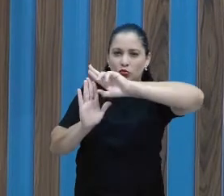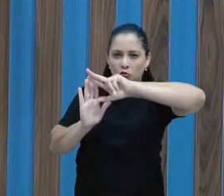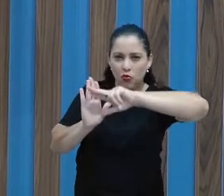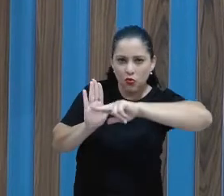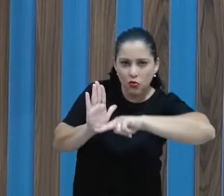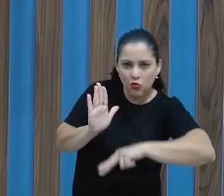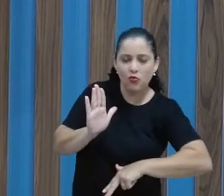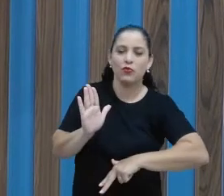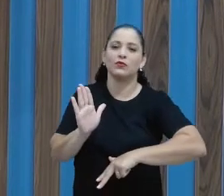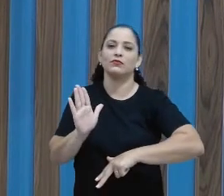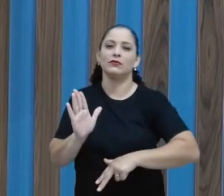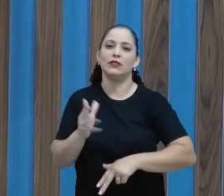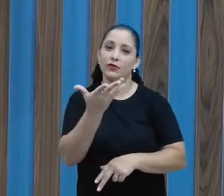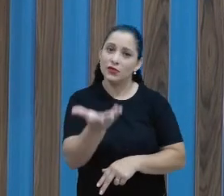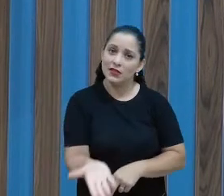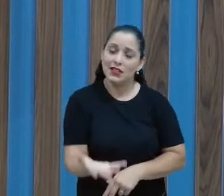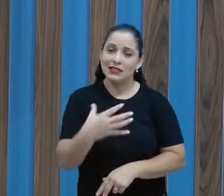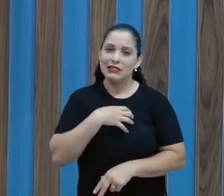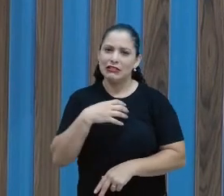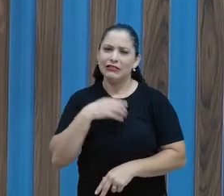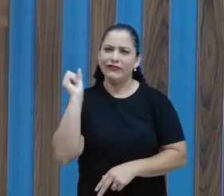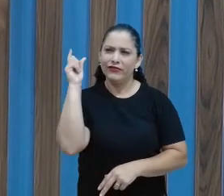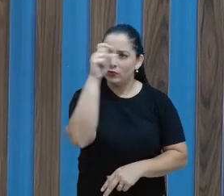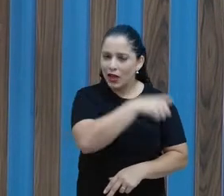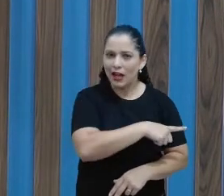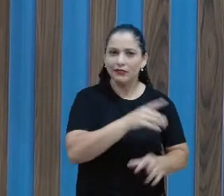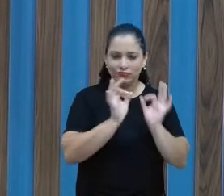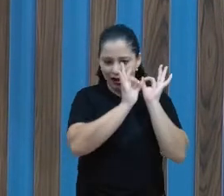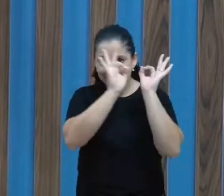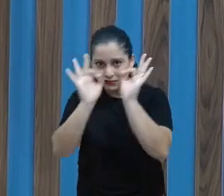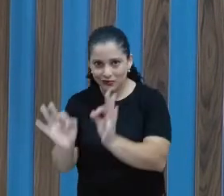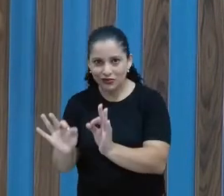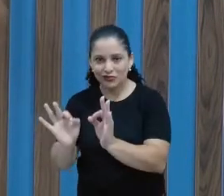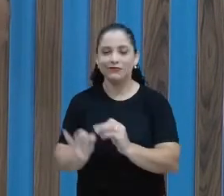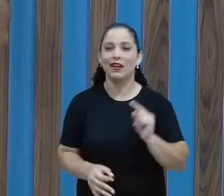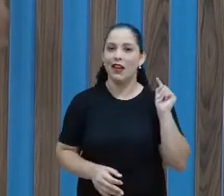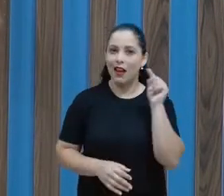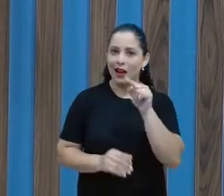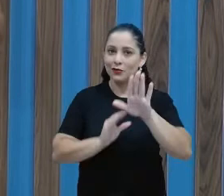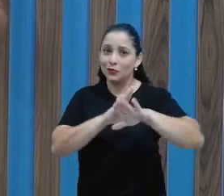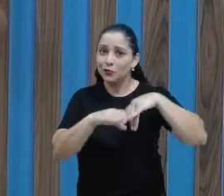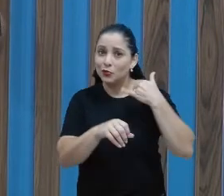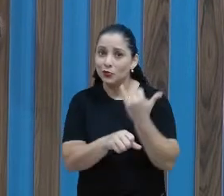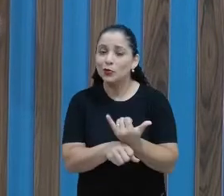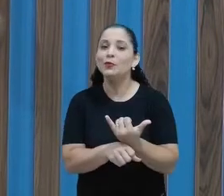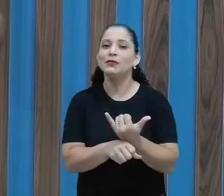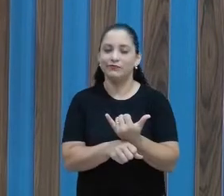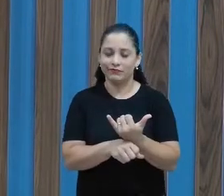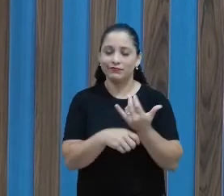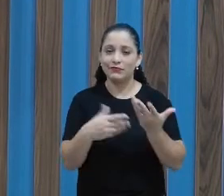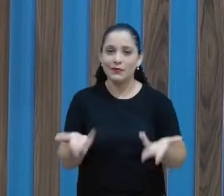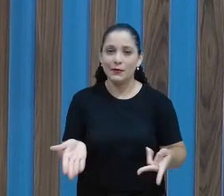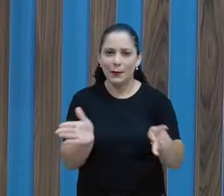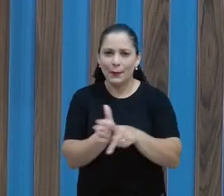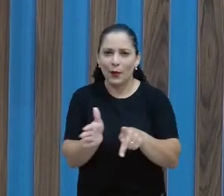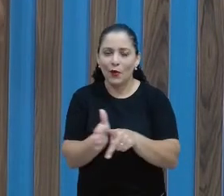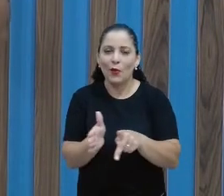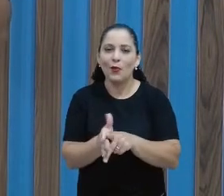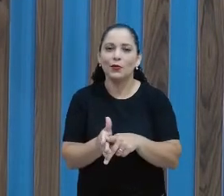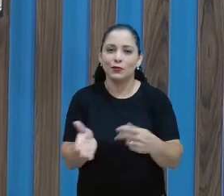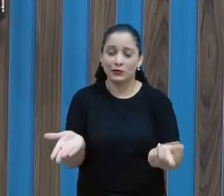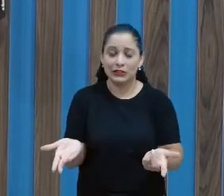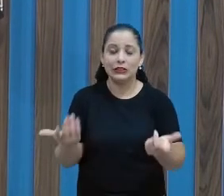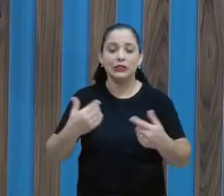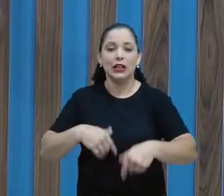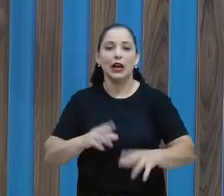vir a sentir alguma dificuldade, certo? Então, lá no nosso canal no YouTube, lá no Educa Recife, tá? Já passamos mais de